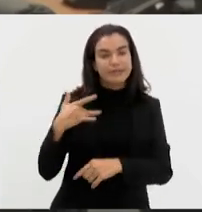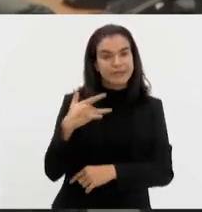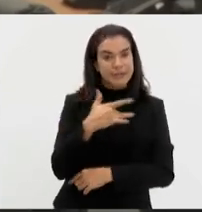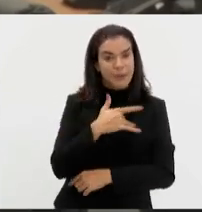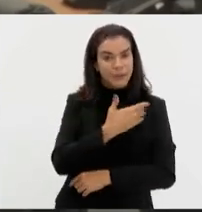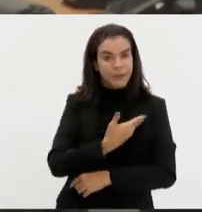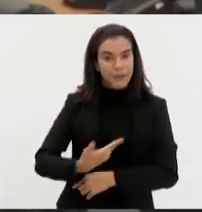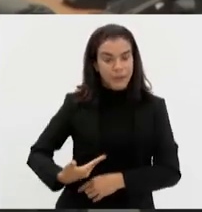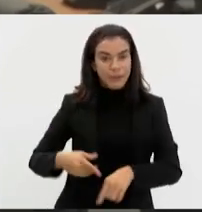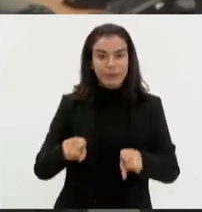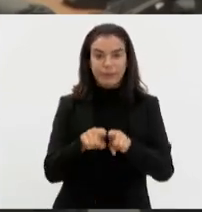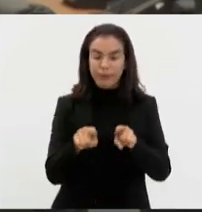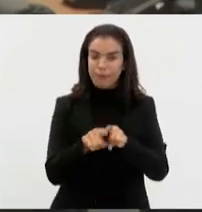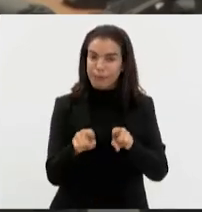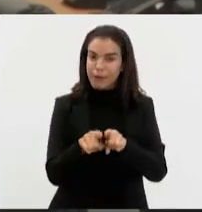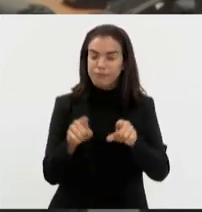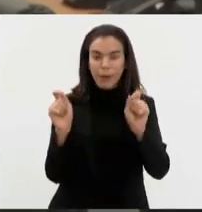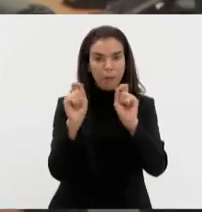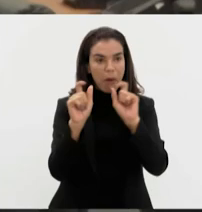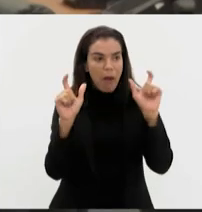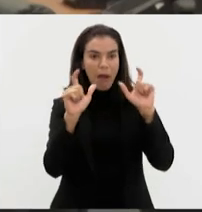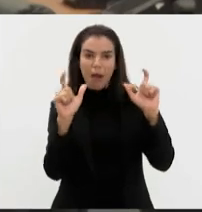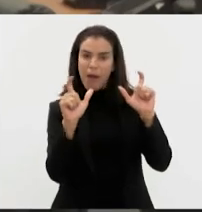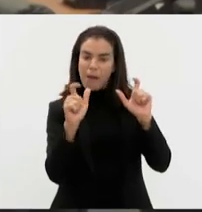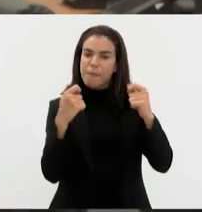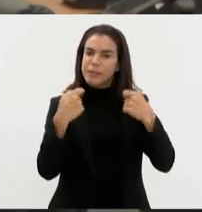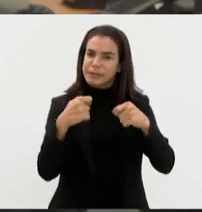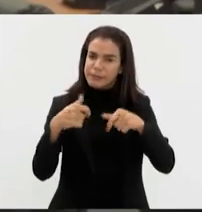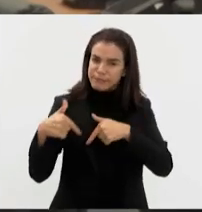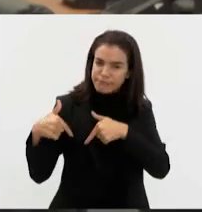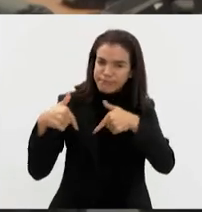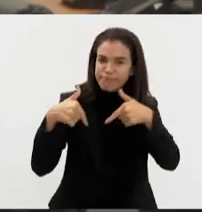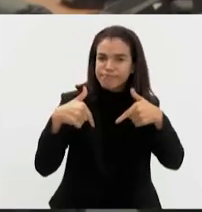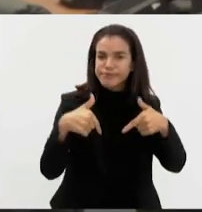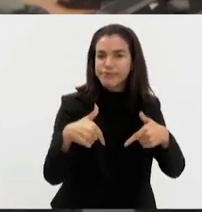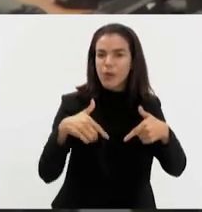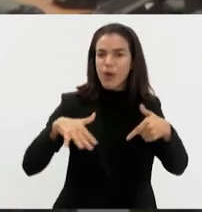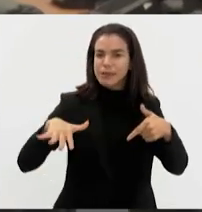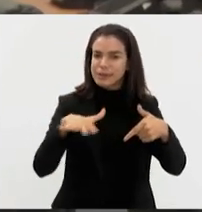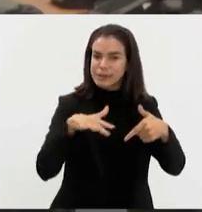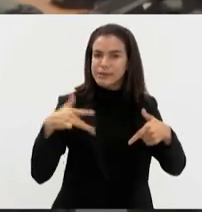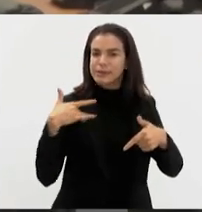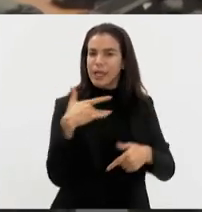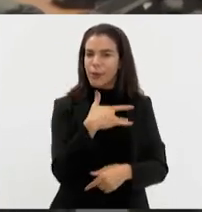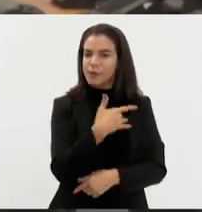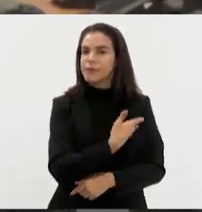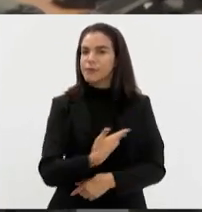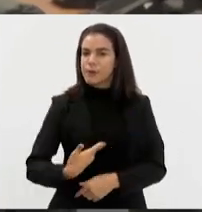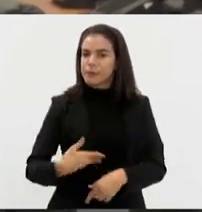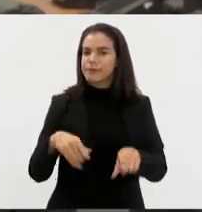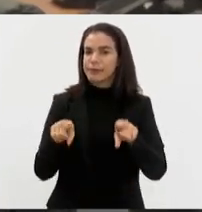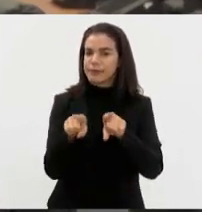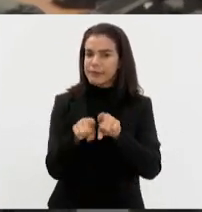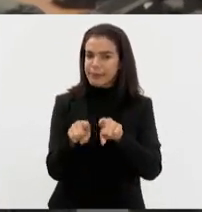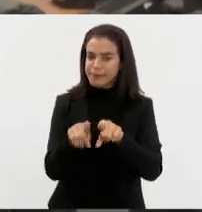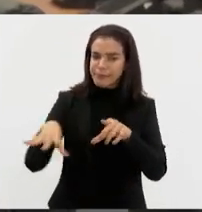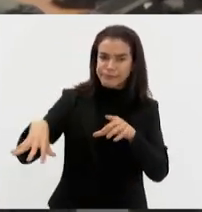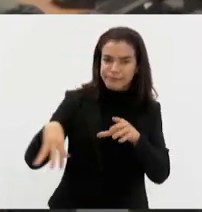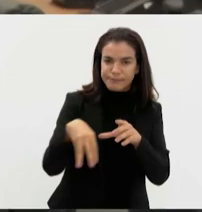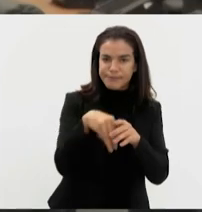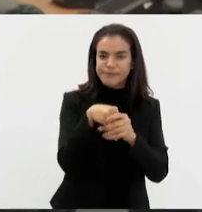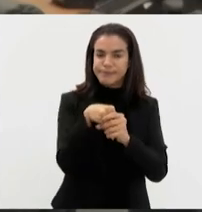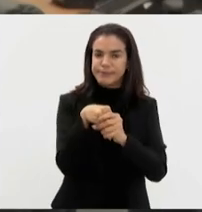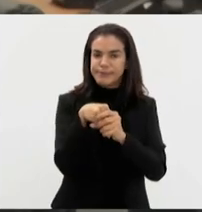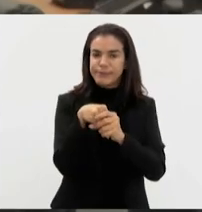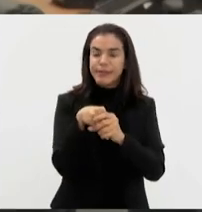porque isso é alarmante, então deve ser tratado também como uma questão de saúde pública para que nós possamos